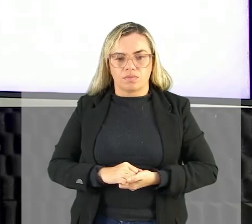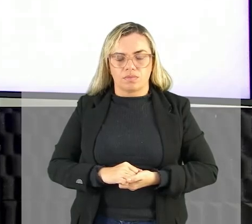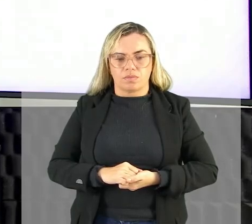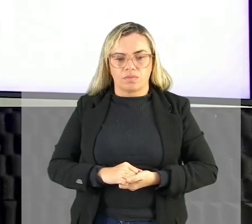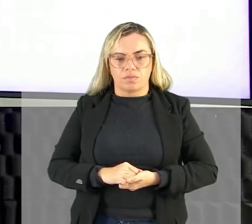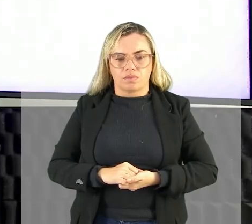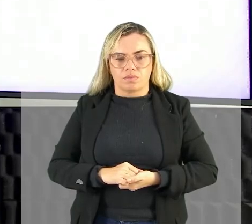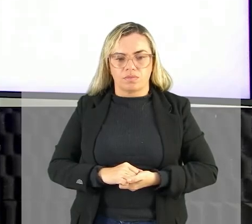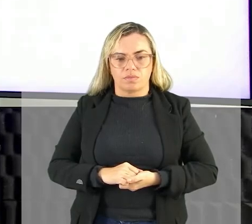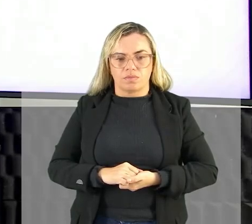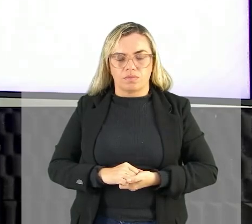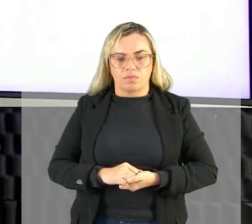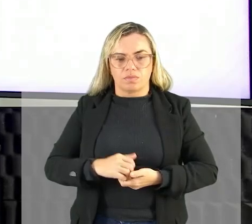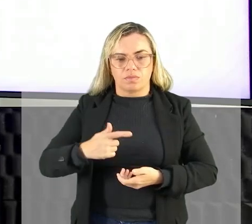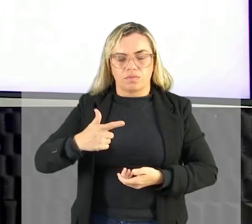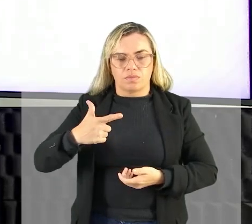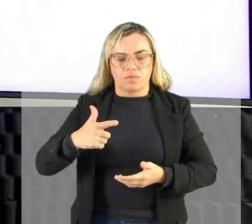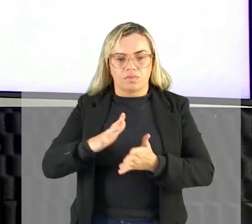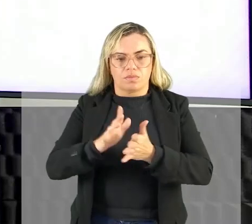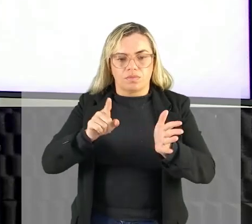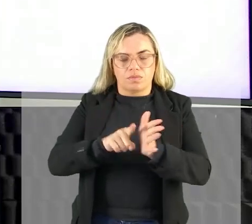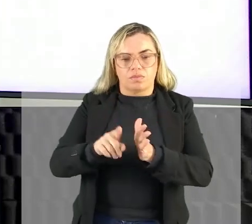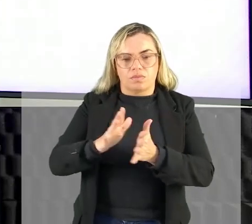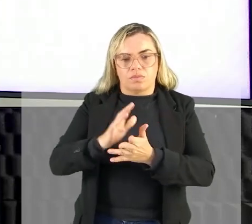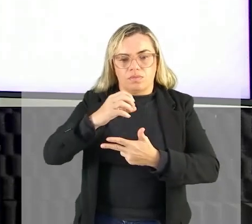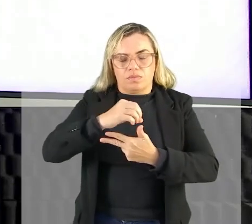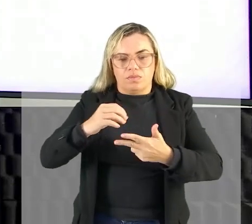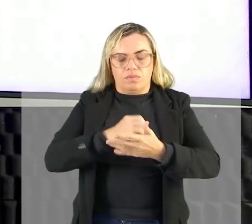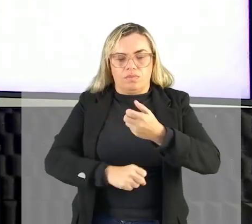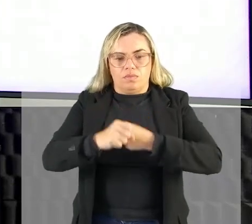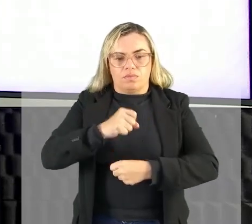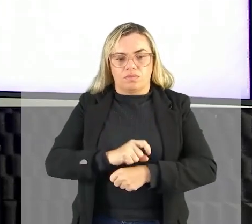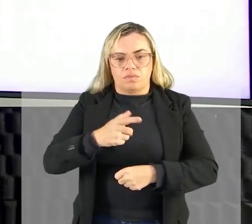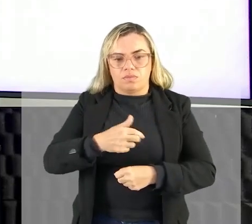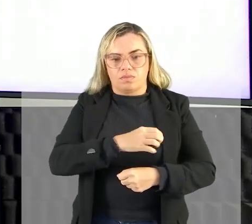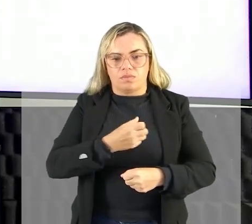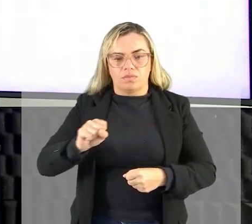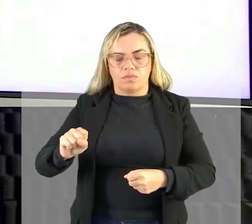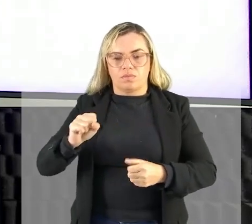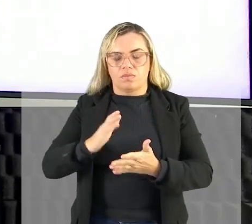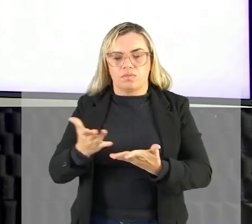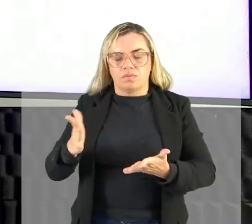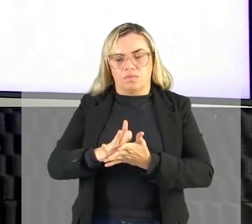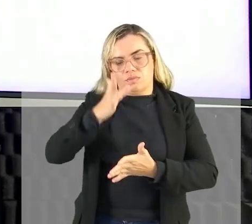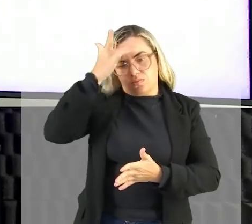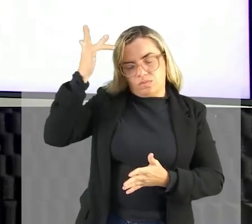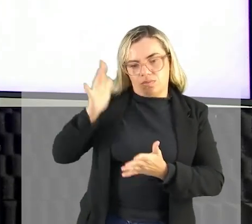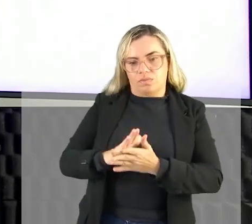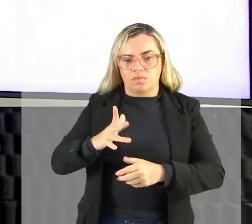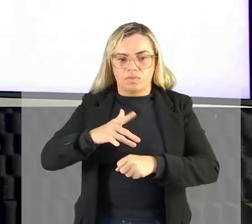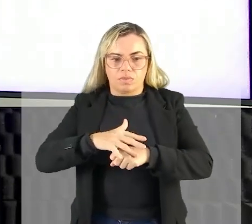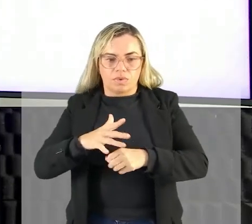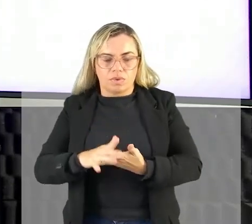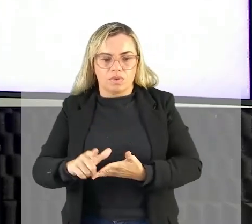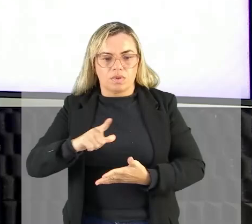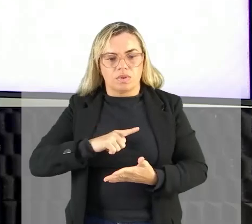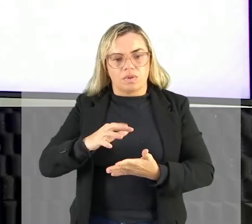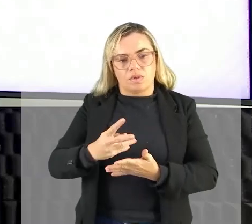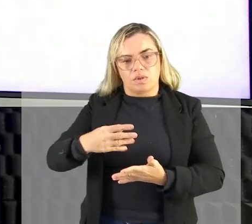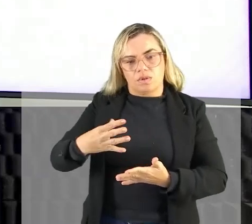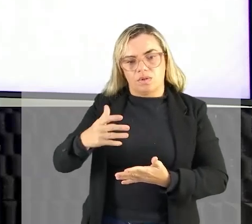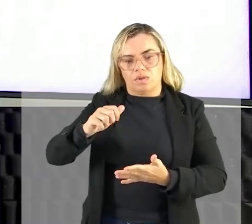72, Enem 2018. Em pacientes portadores de astrocitoma